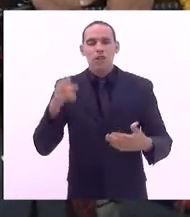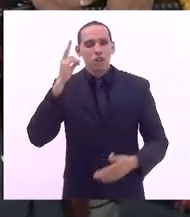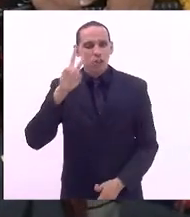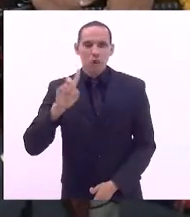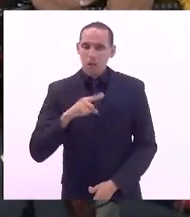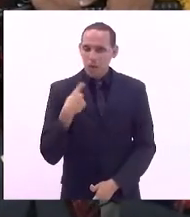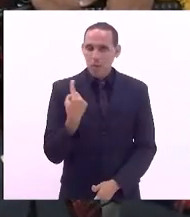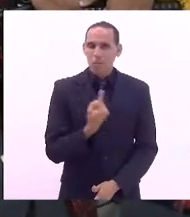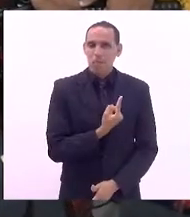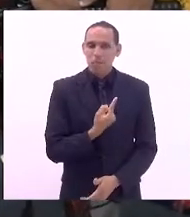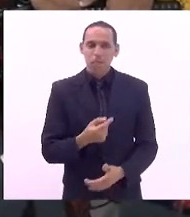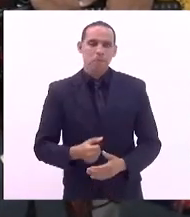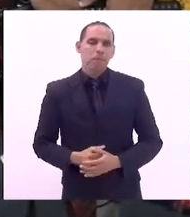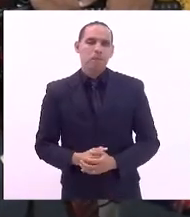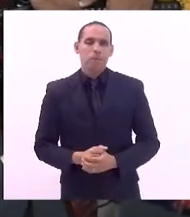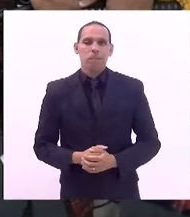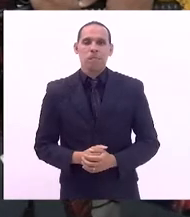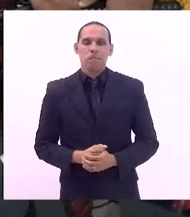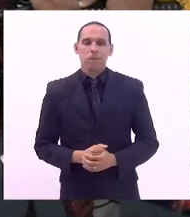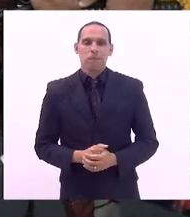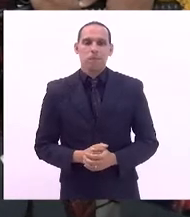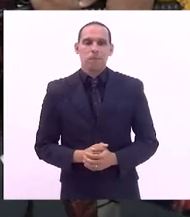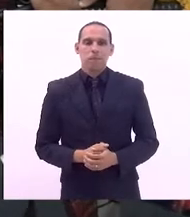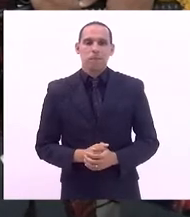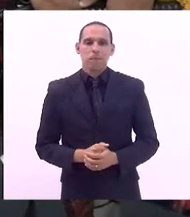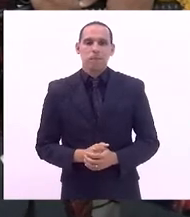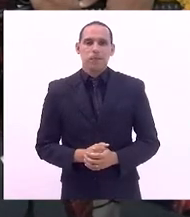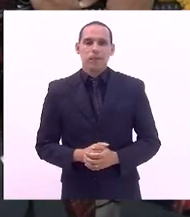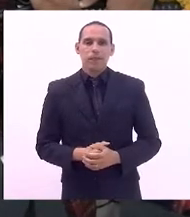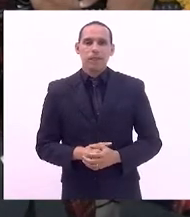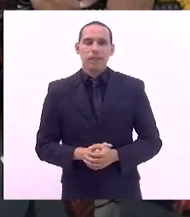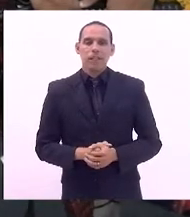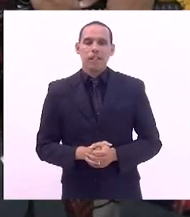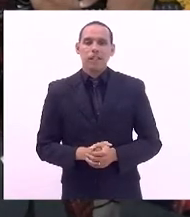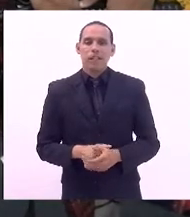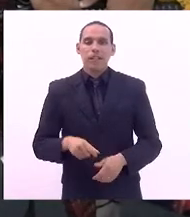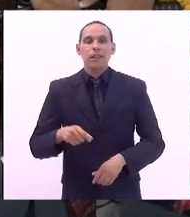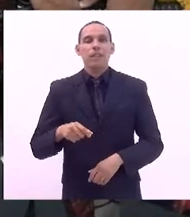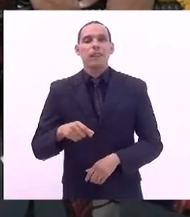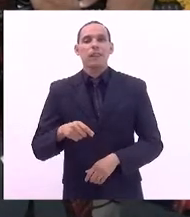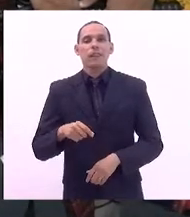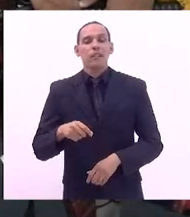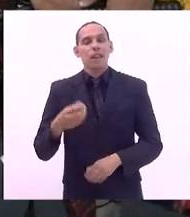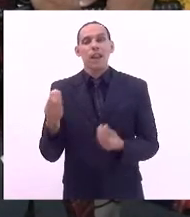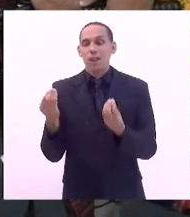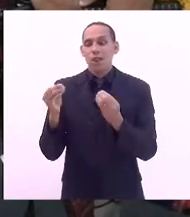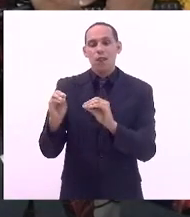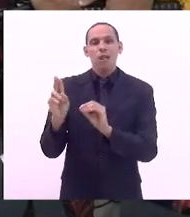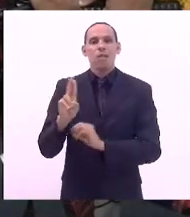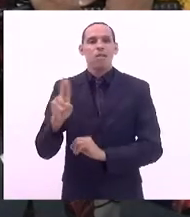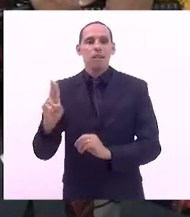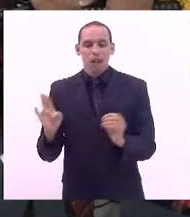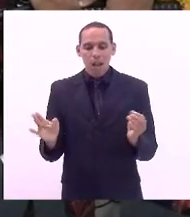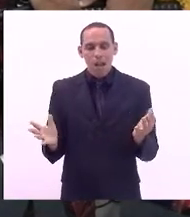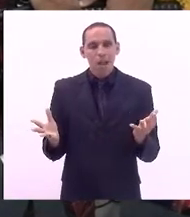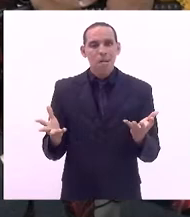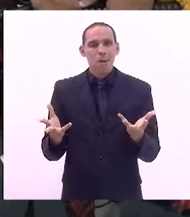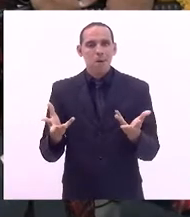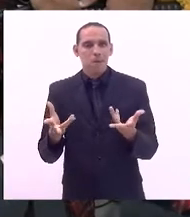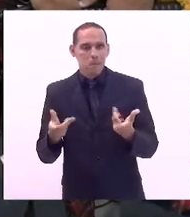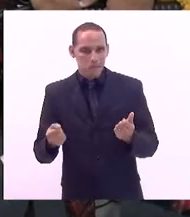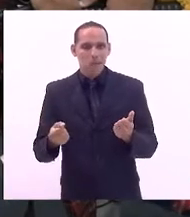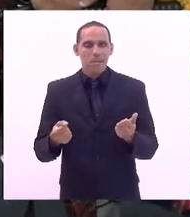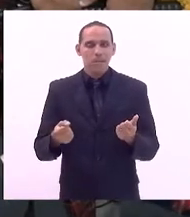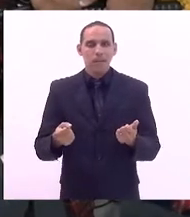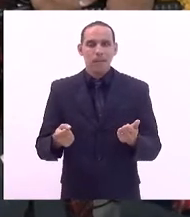histórias e ele colocou o nome como maravilhosa graça Amazing Grace